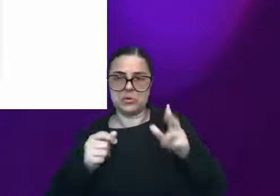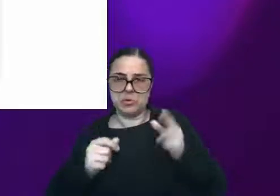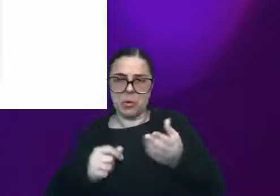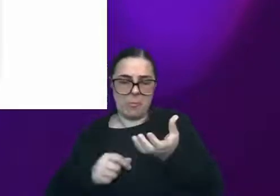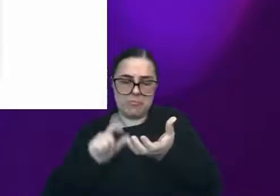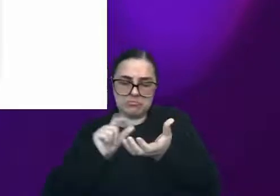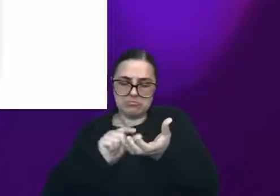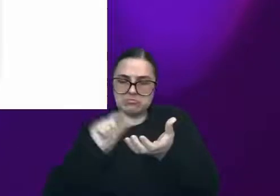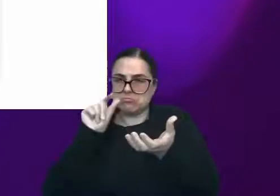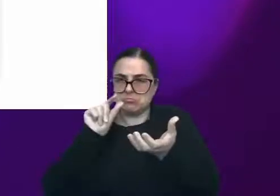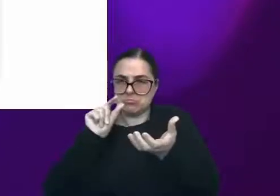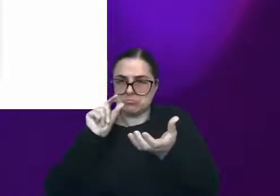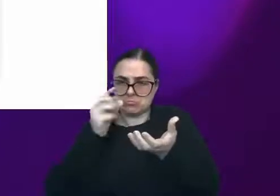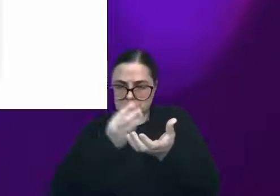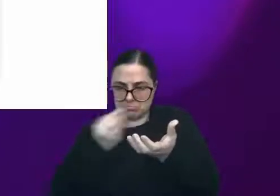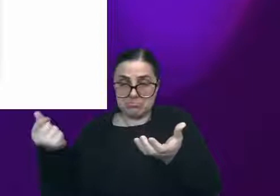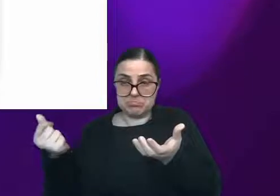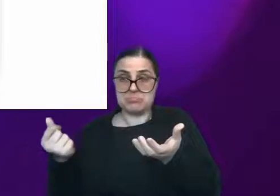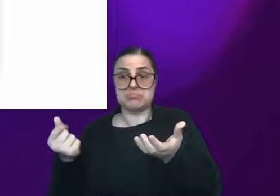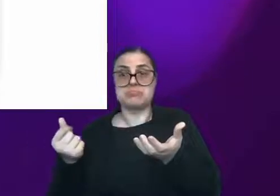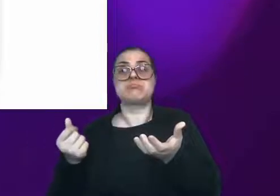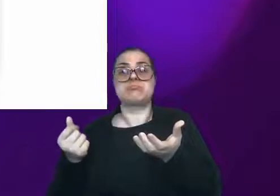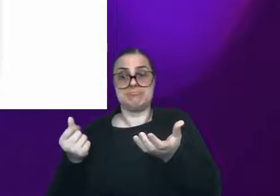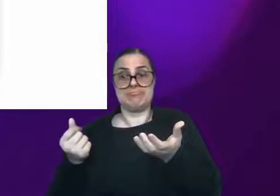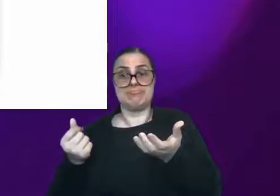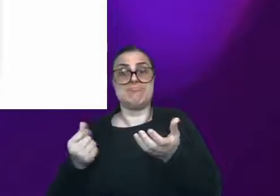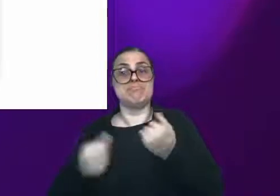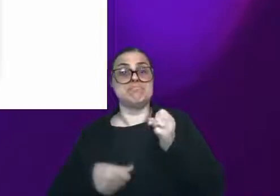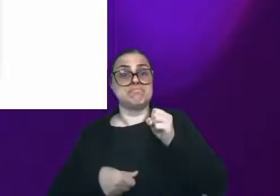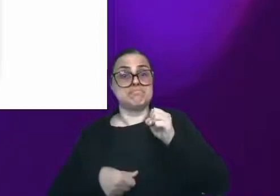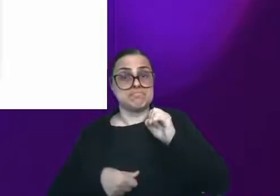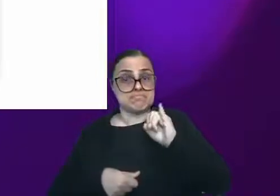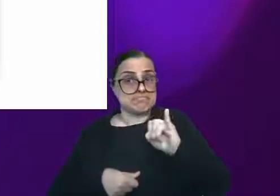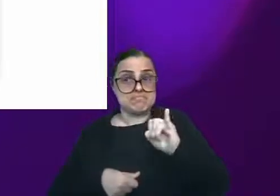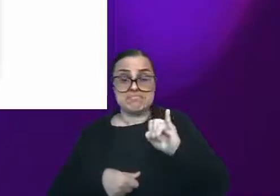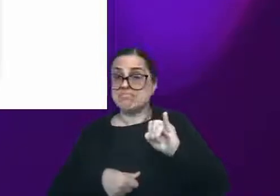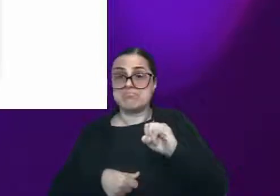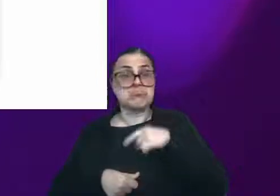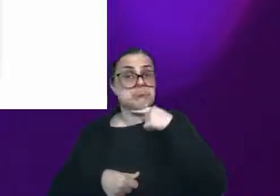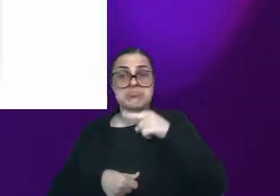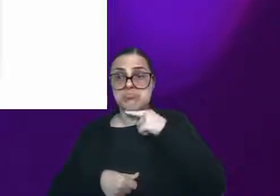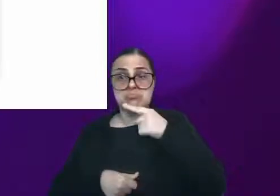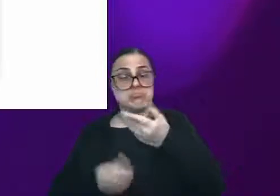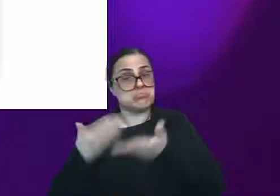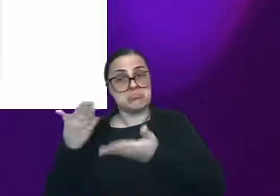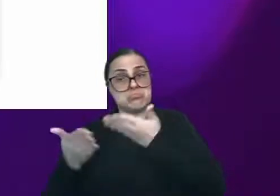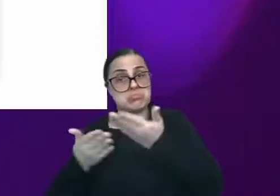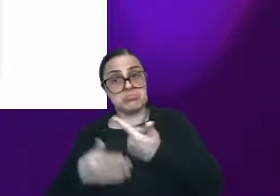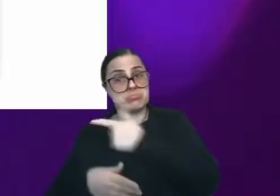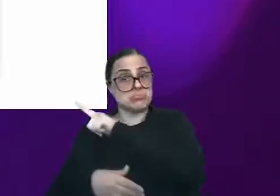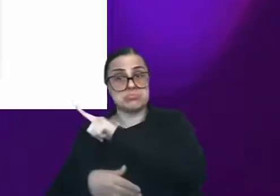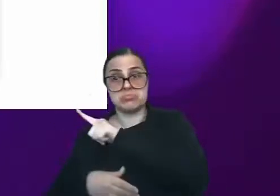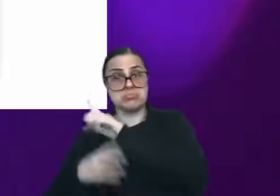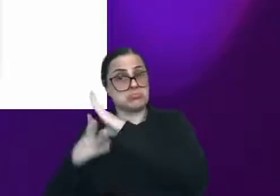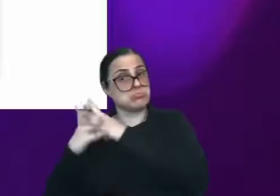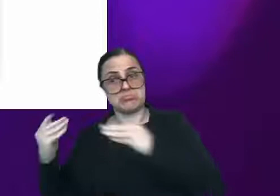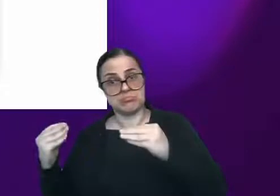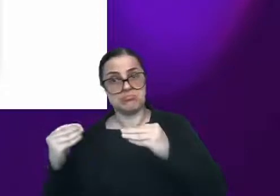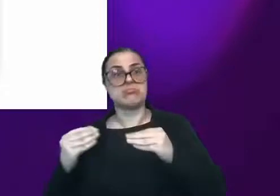sem doença, ele sai desse critério de ser transplantado por hepatocarcinoma, porque, teoricamente, ele estaria